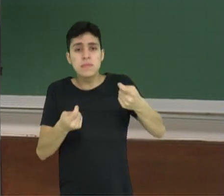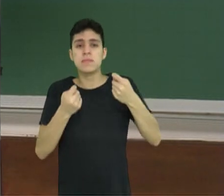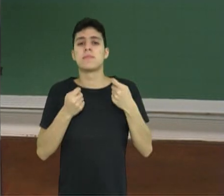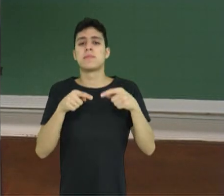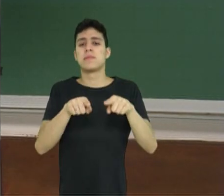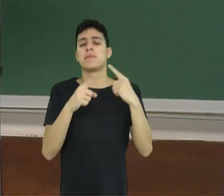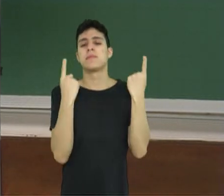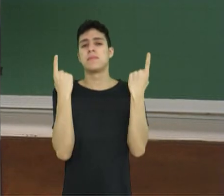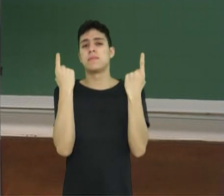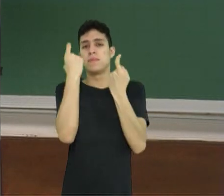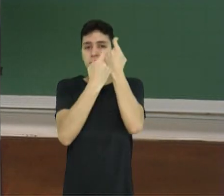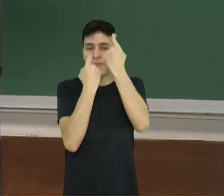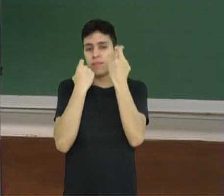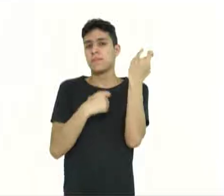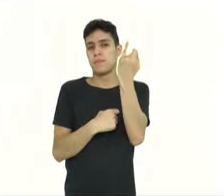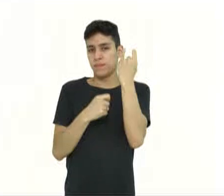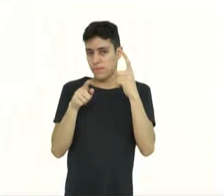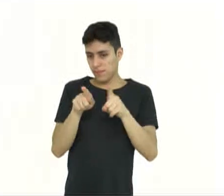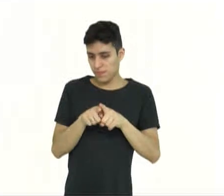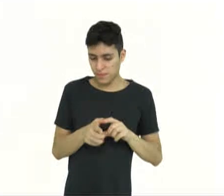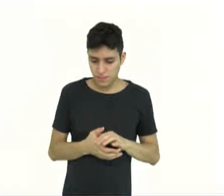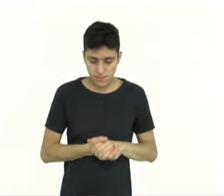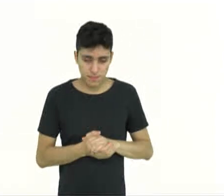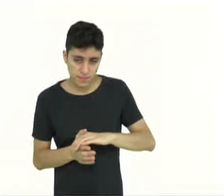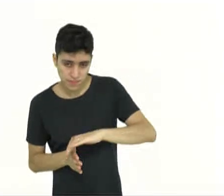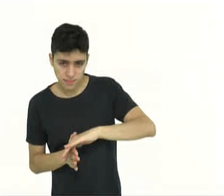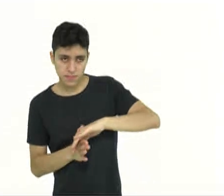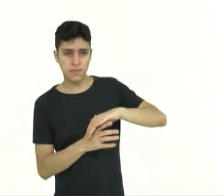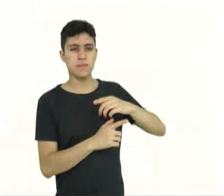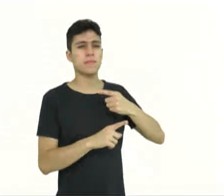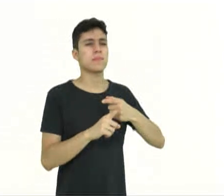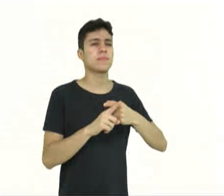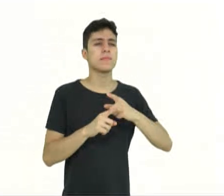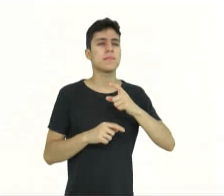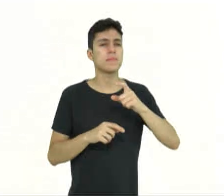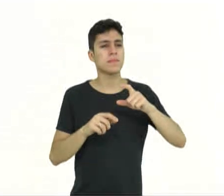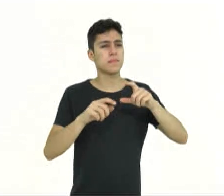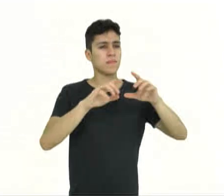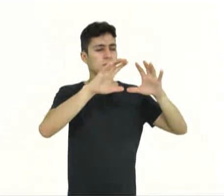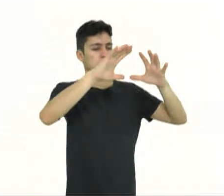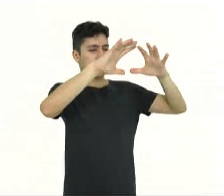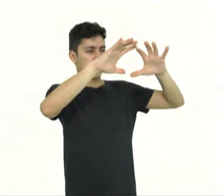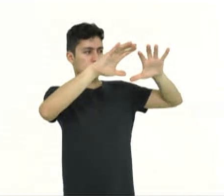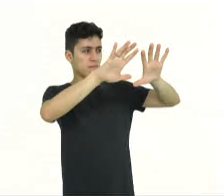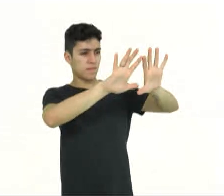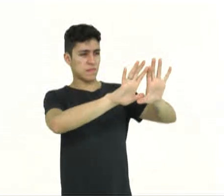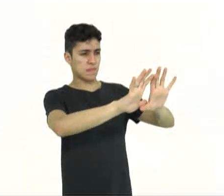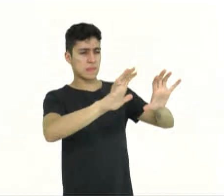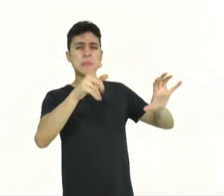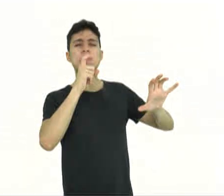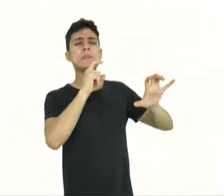também. E por que as geleiras derretem? Aí finalmente nós vamos, né,